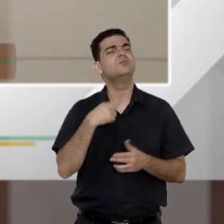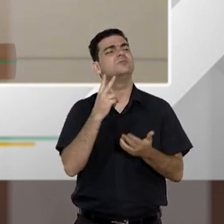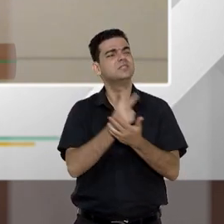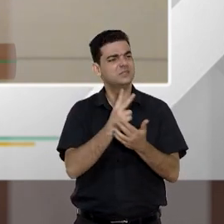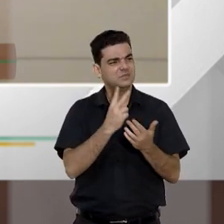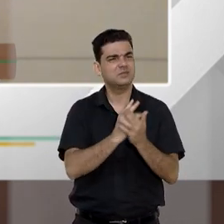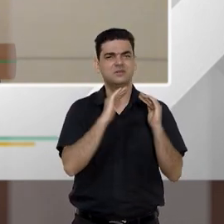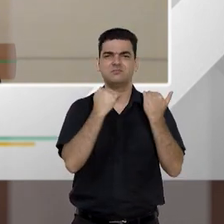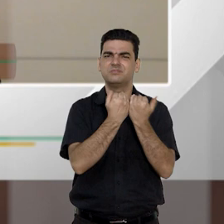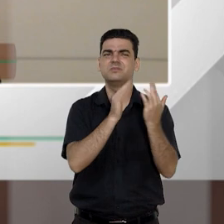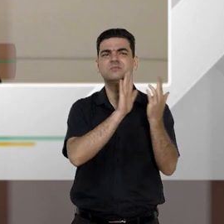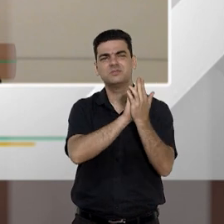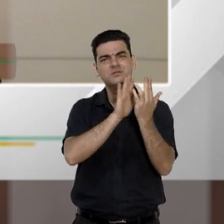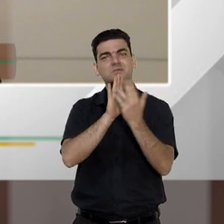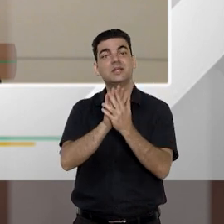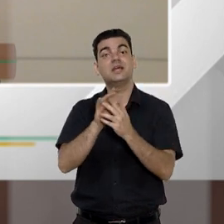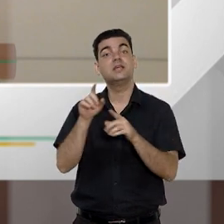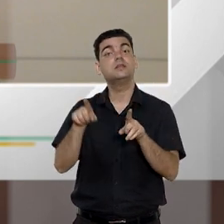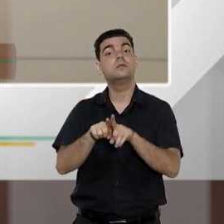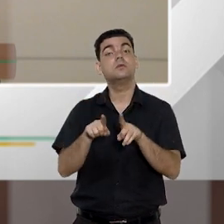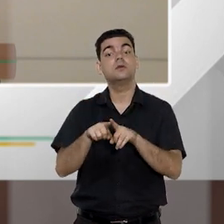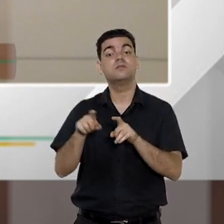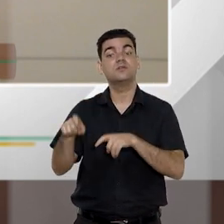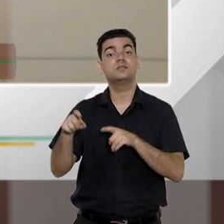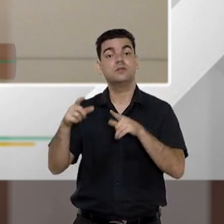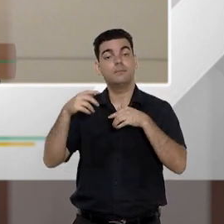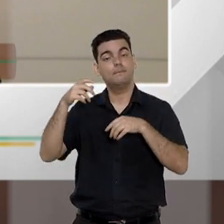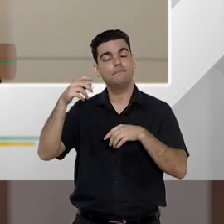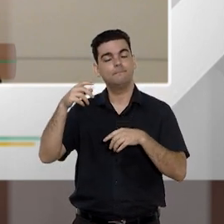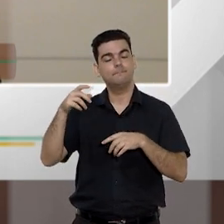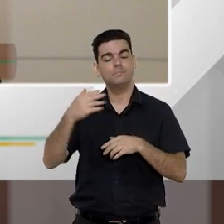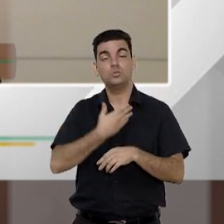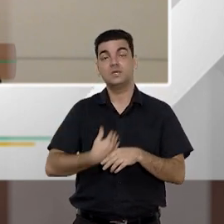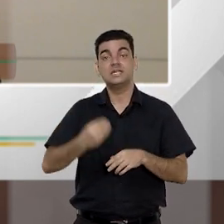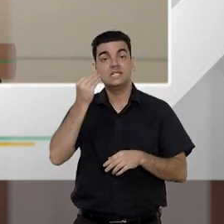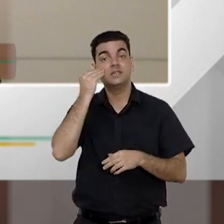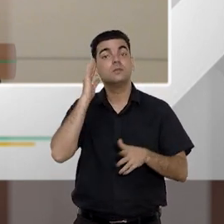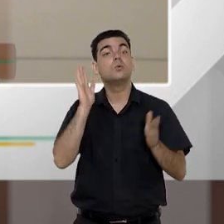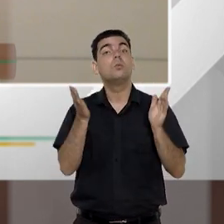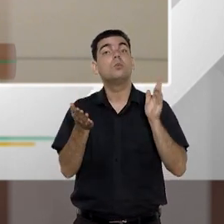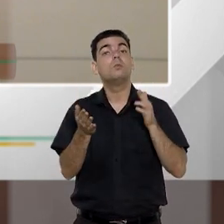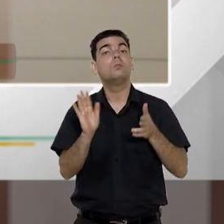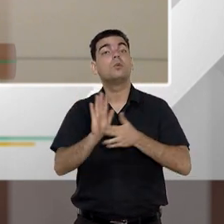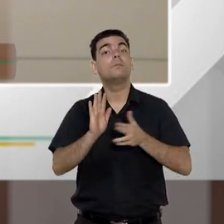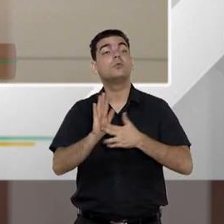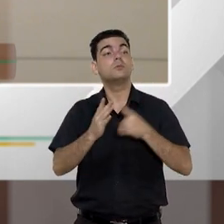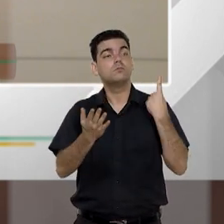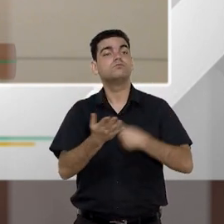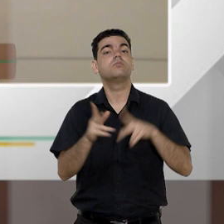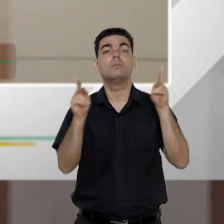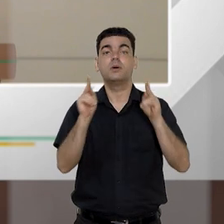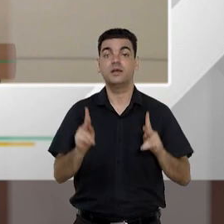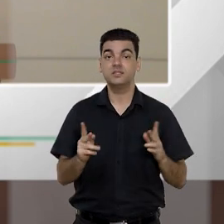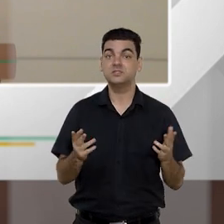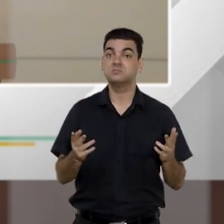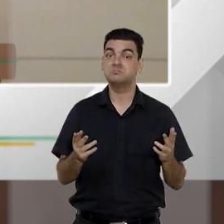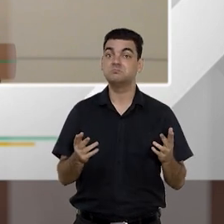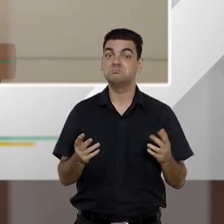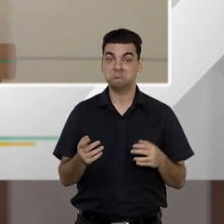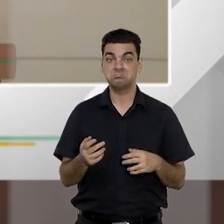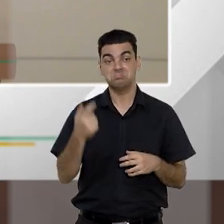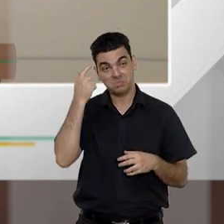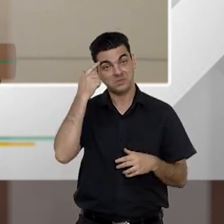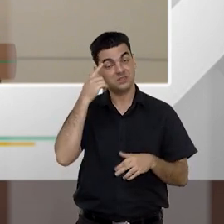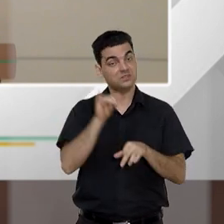toda semana faço audiência e você tem a Fazenda Pública fazendo proposta de acordo. Então a conciliação bem bem forte, né? Essa ideia